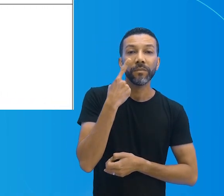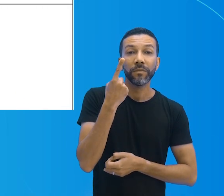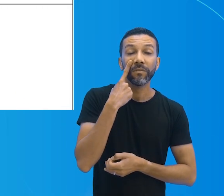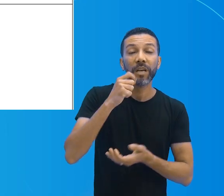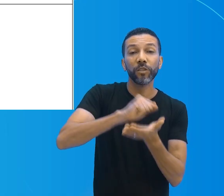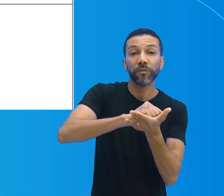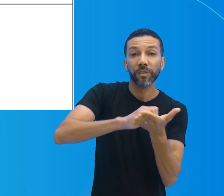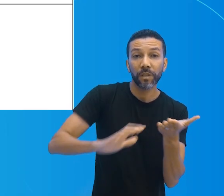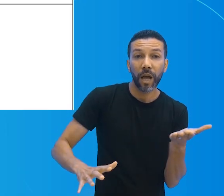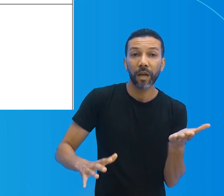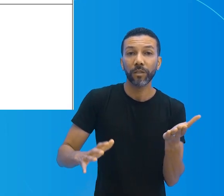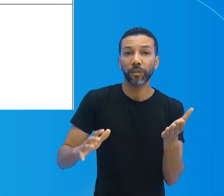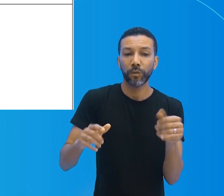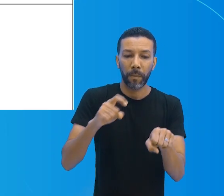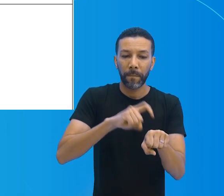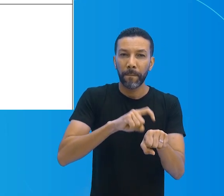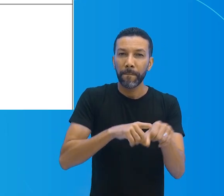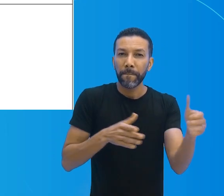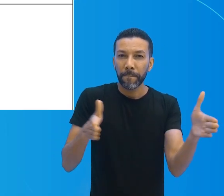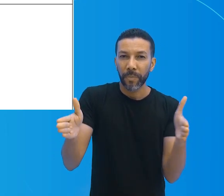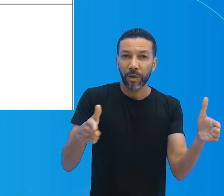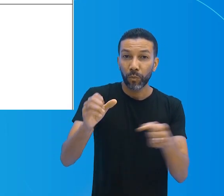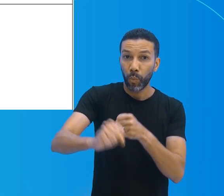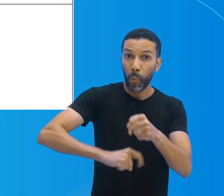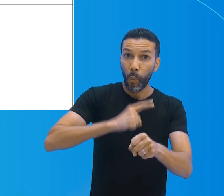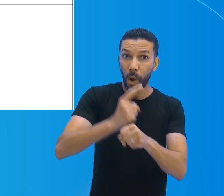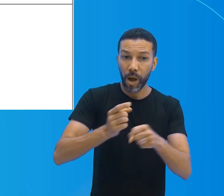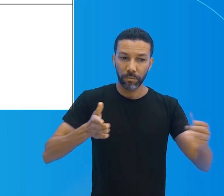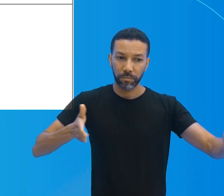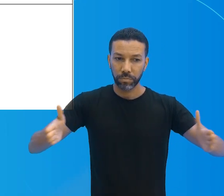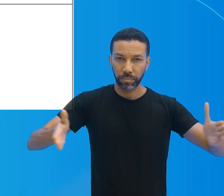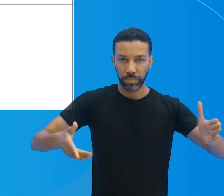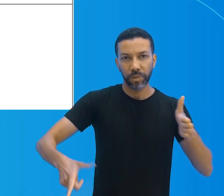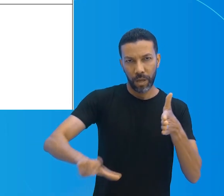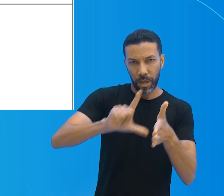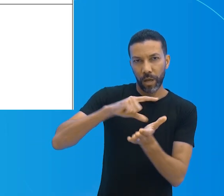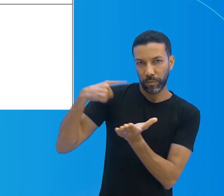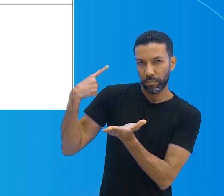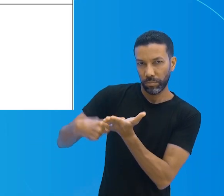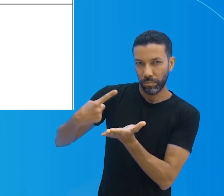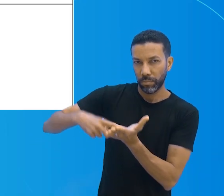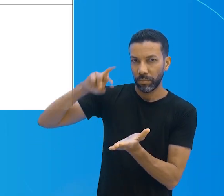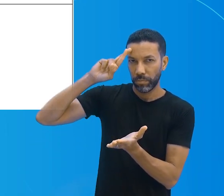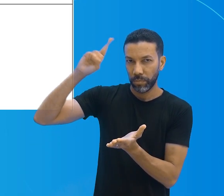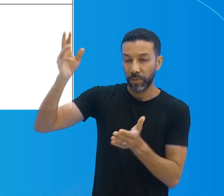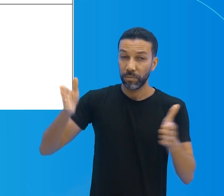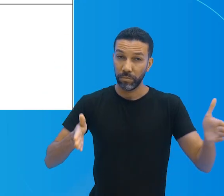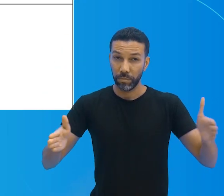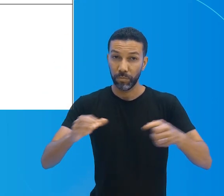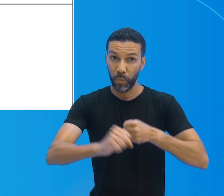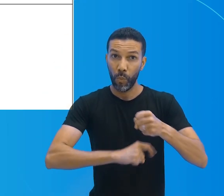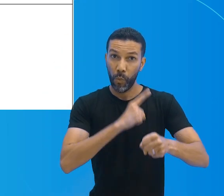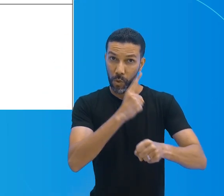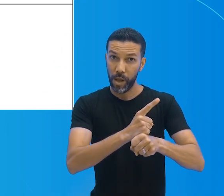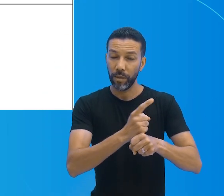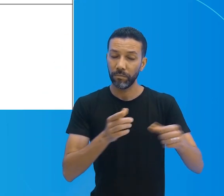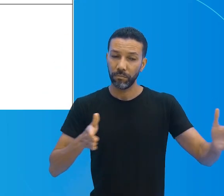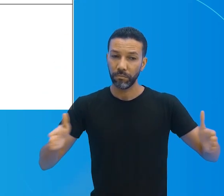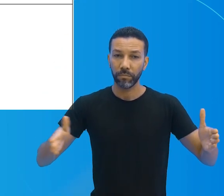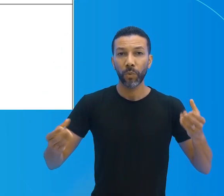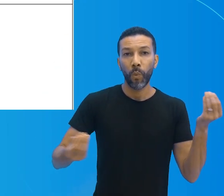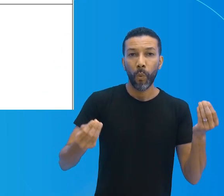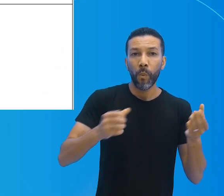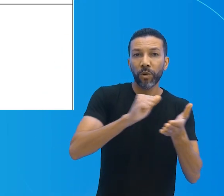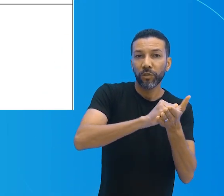entregas ao longo do ano, né? O que está se preconizando é que o plano gerencial, o plano